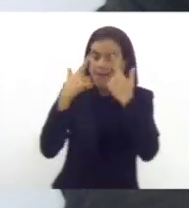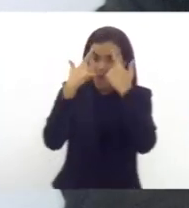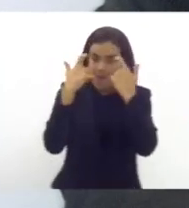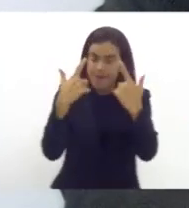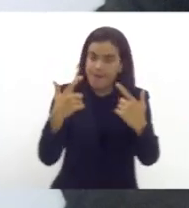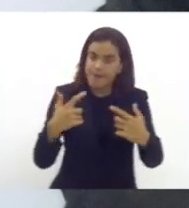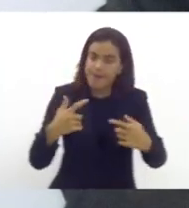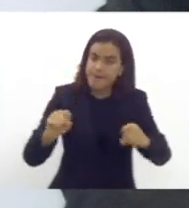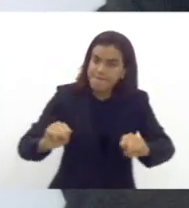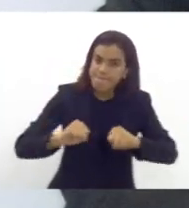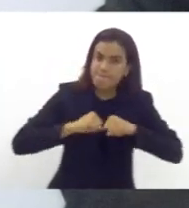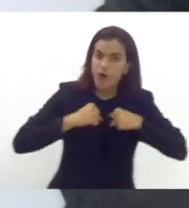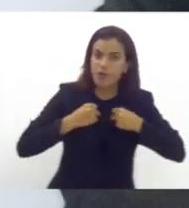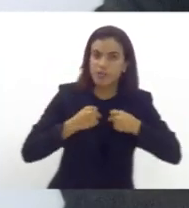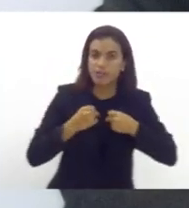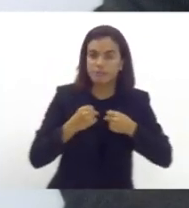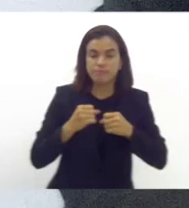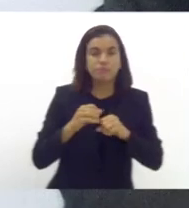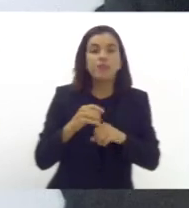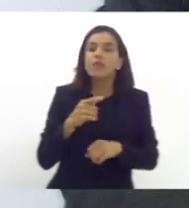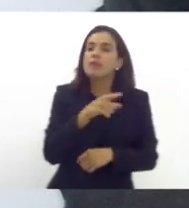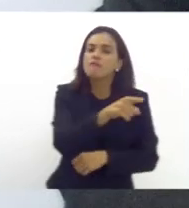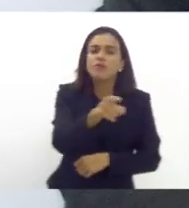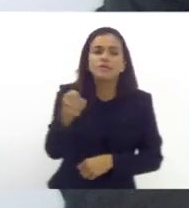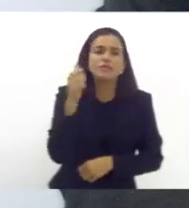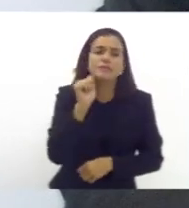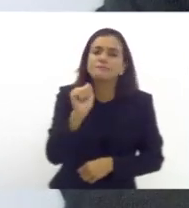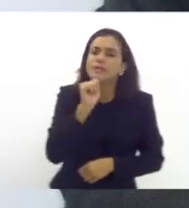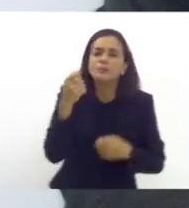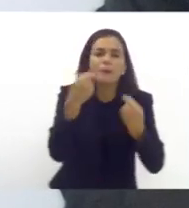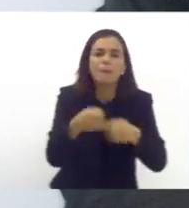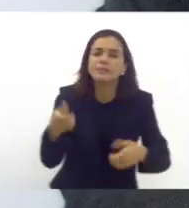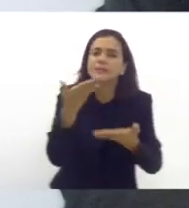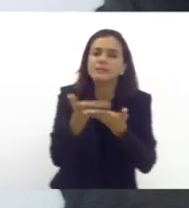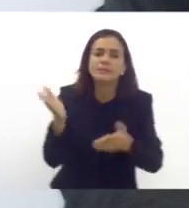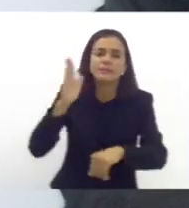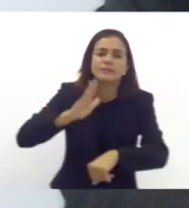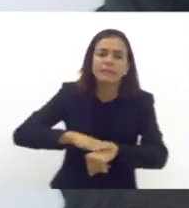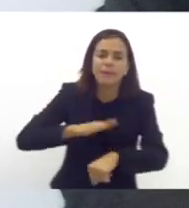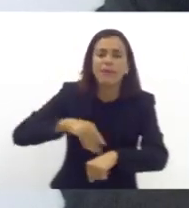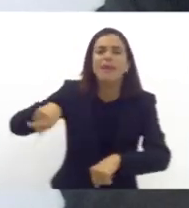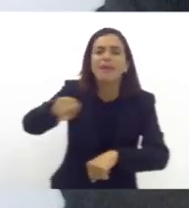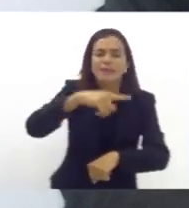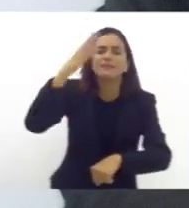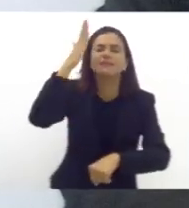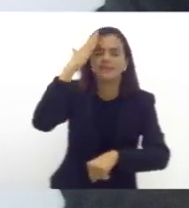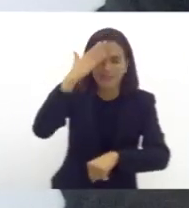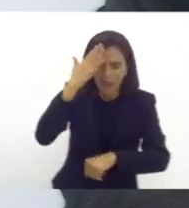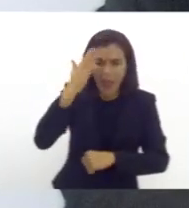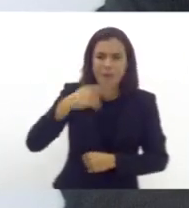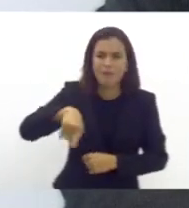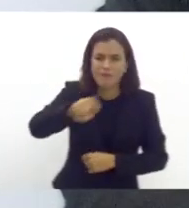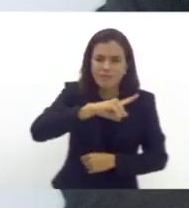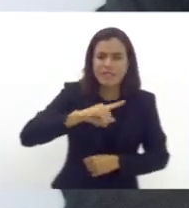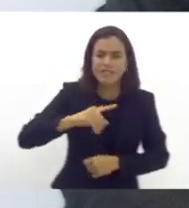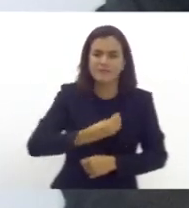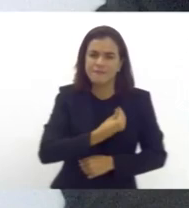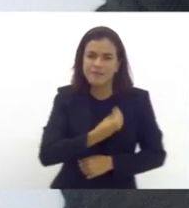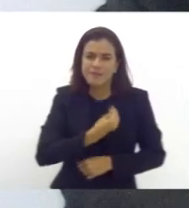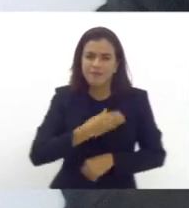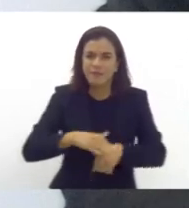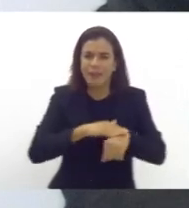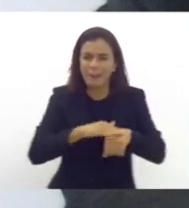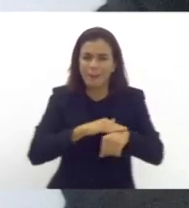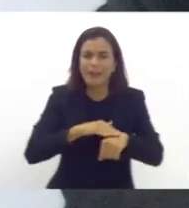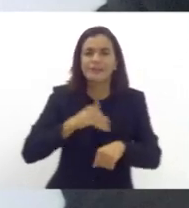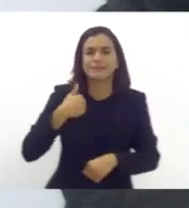mães que se inscreveram para falar não precisam perder o tempo da senhora que eles já sabem eles já sabem o que vocês passam eles